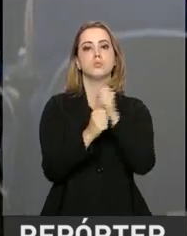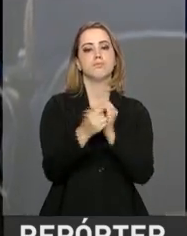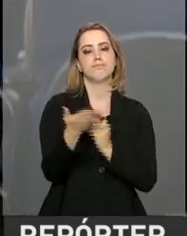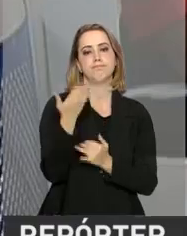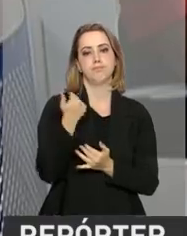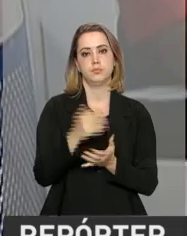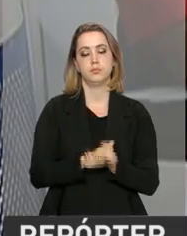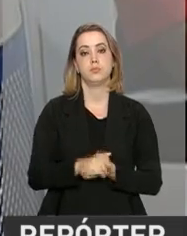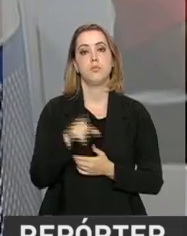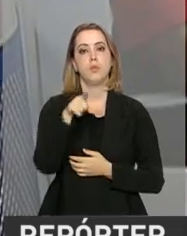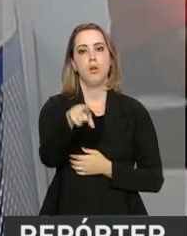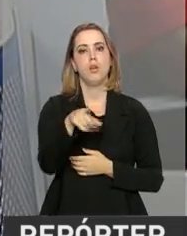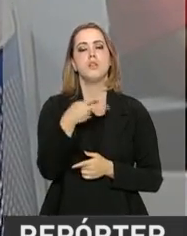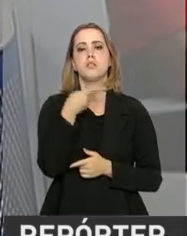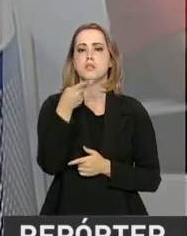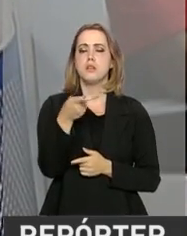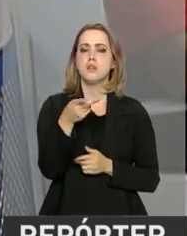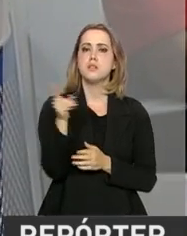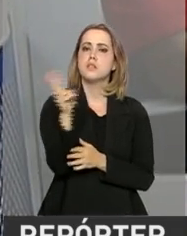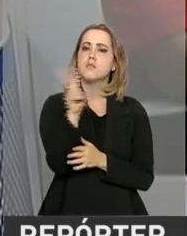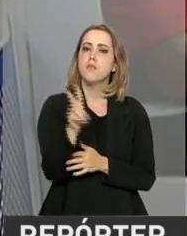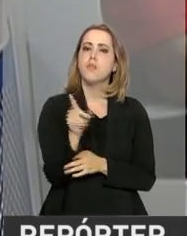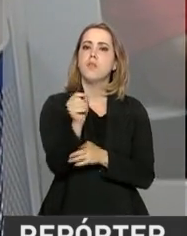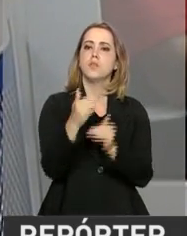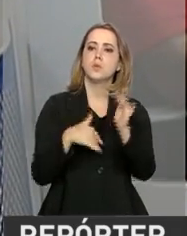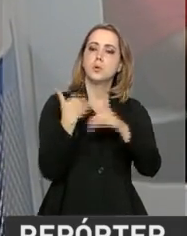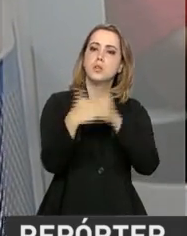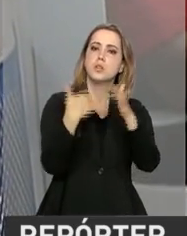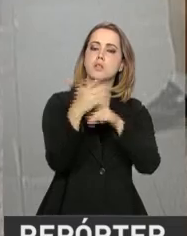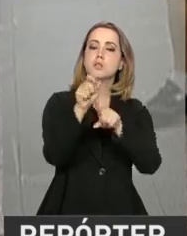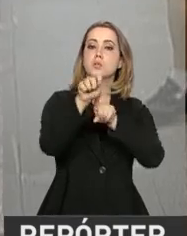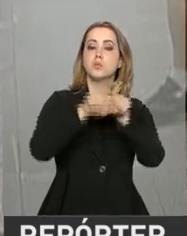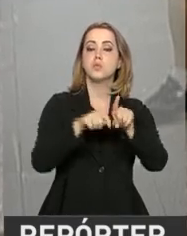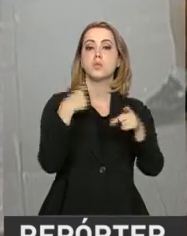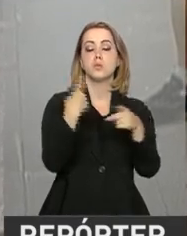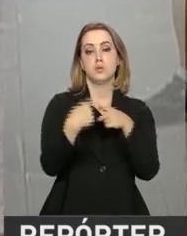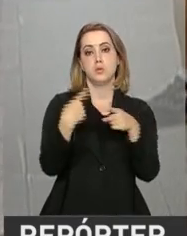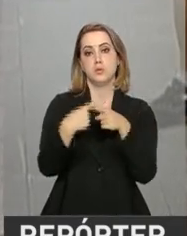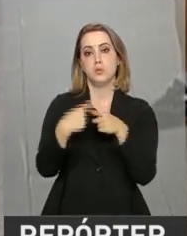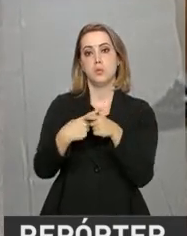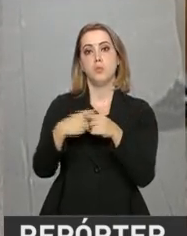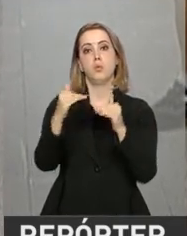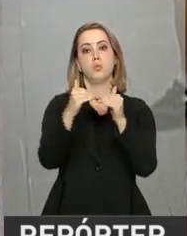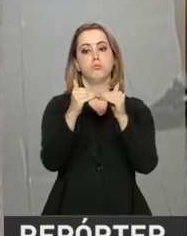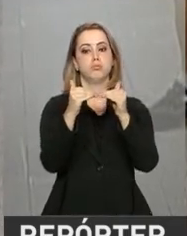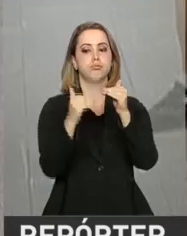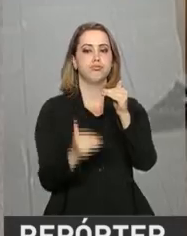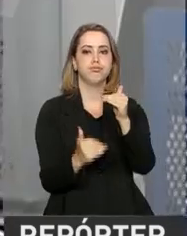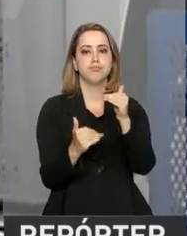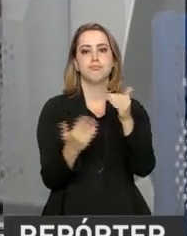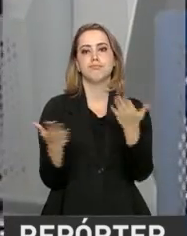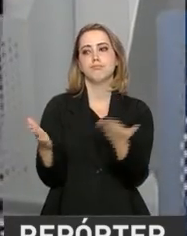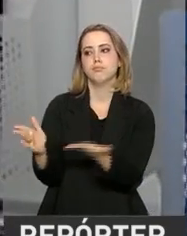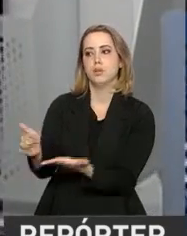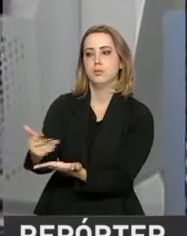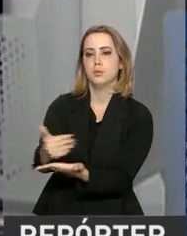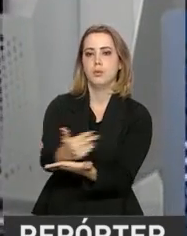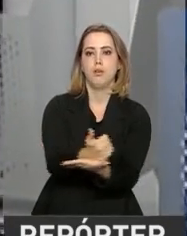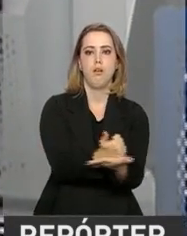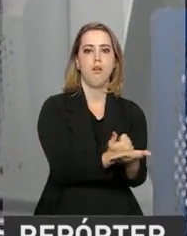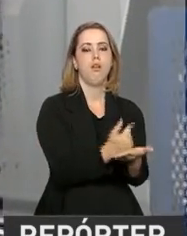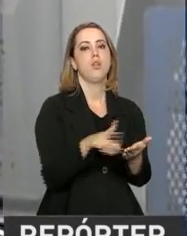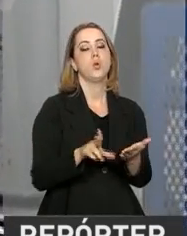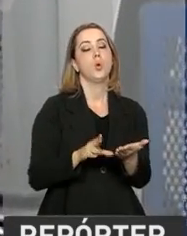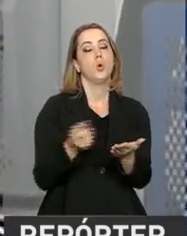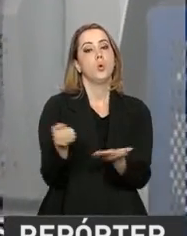ano passado. Esse rombo cresceu de forma acelerada nos últimos meses por conta da queda na arrecadação, do aumento do número